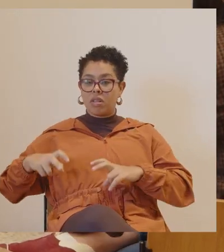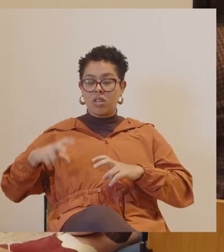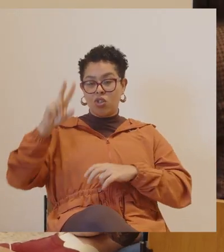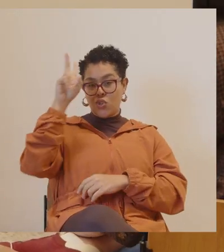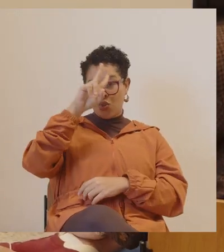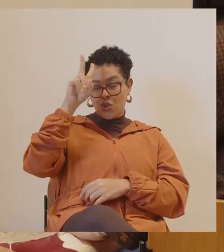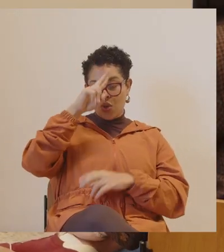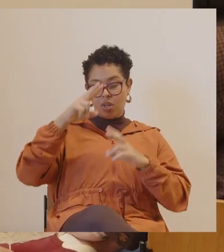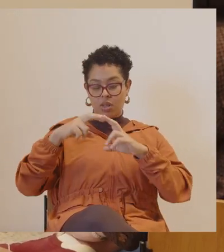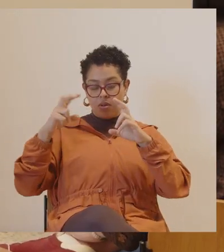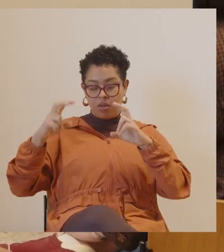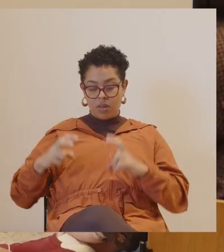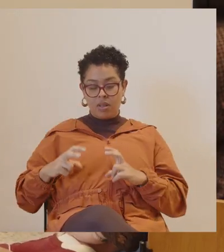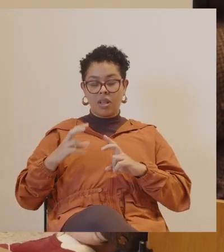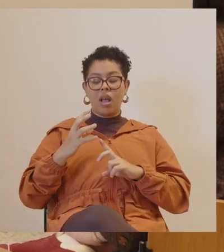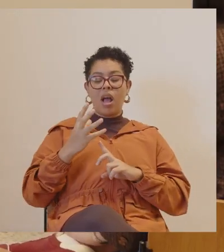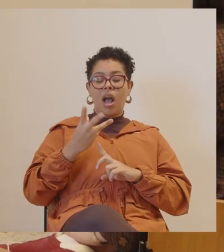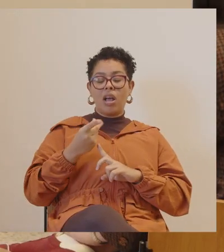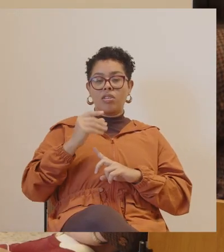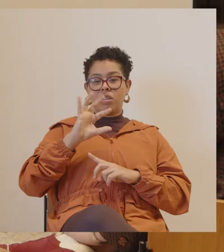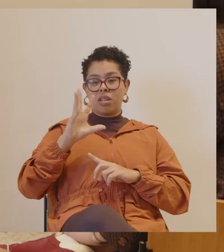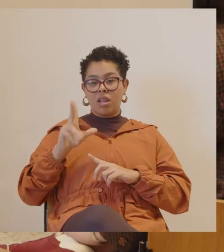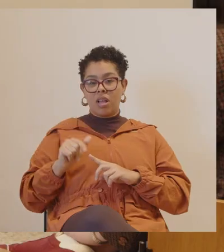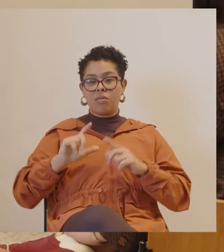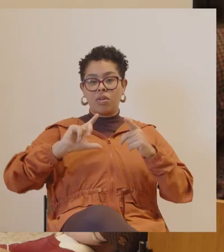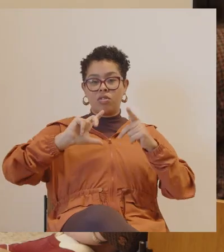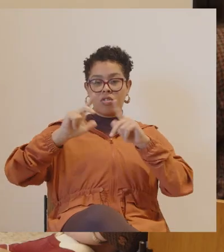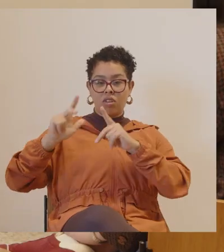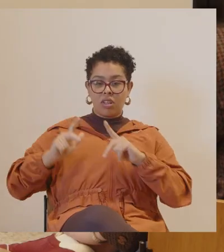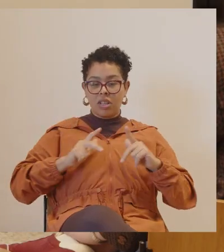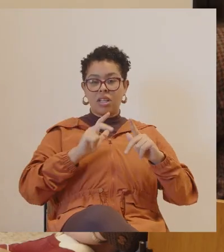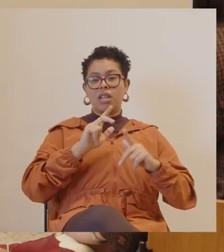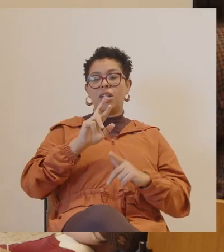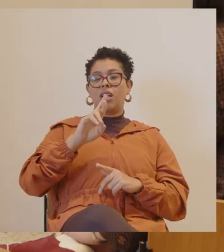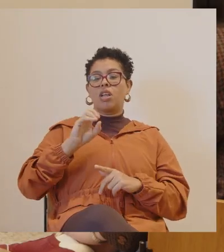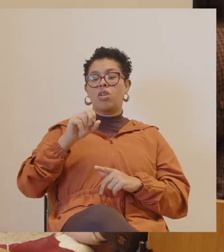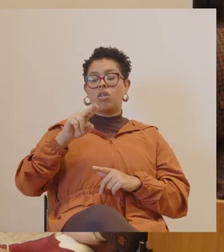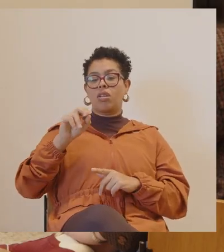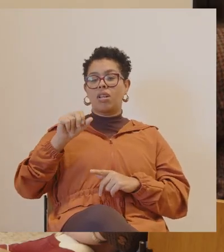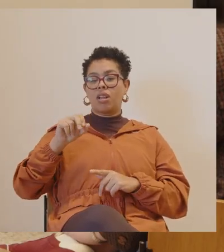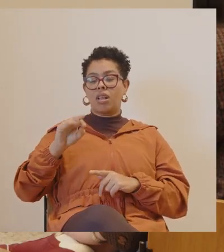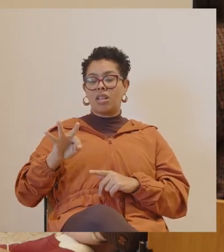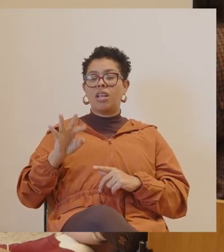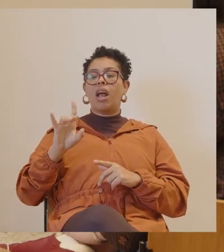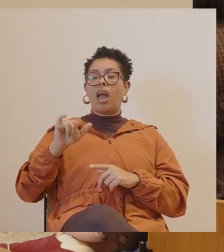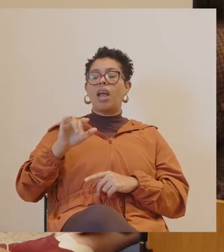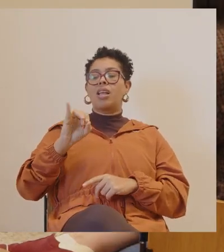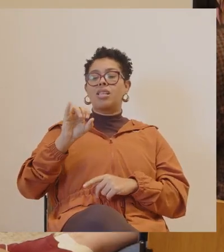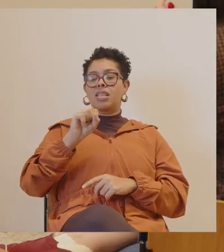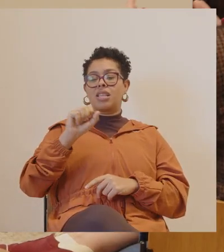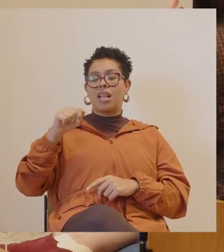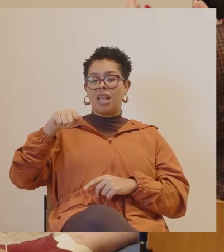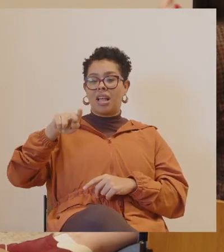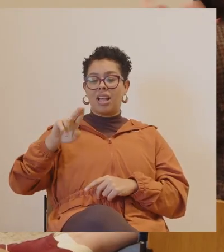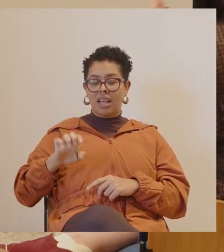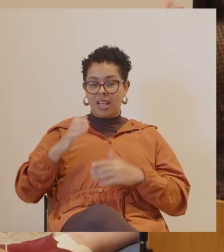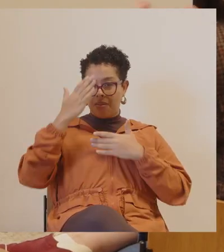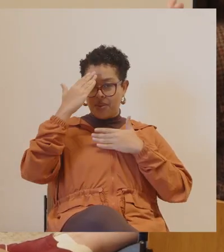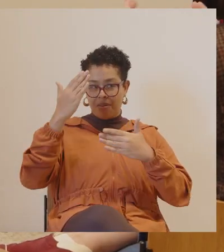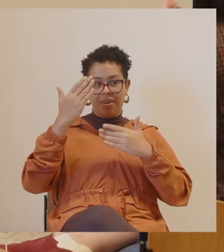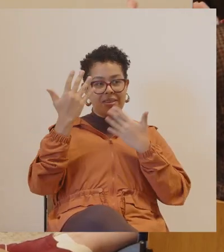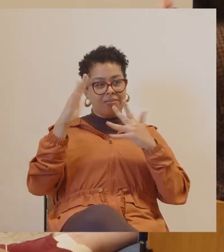MASP, Artes da África, Geometrias, Renoir e Isaac Julien. É isso, muito obrigado.